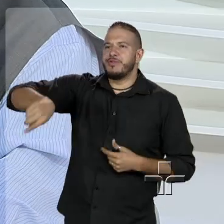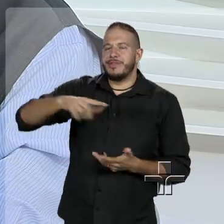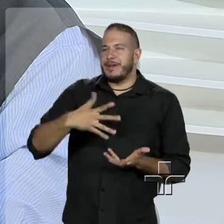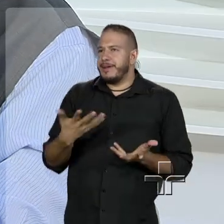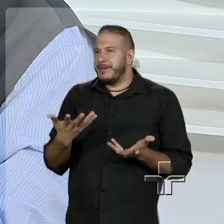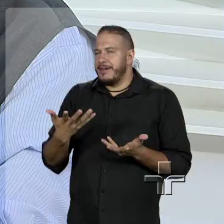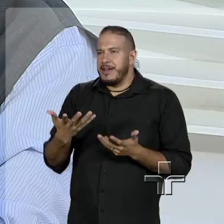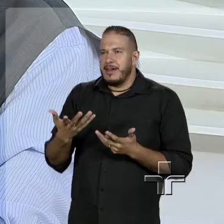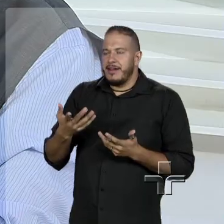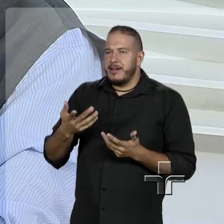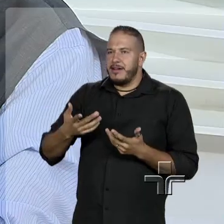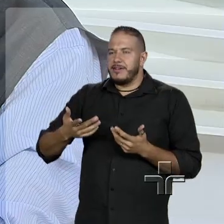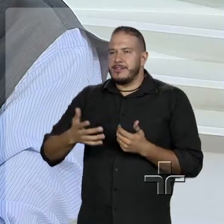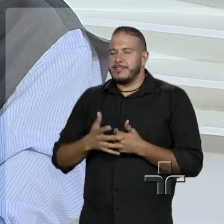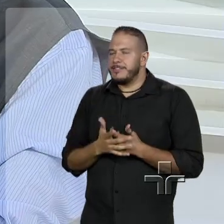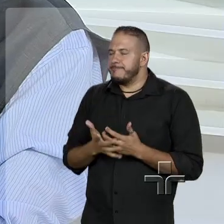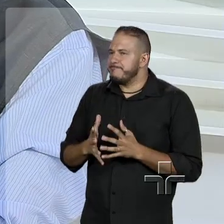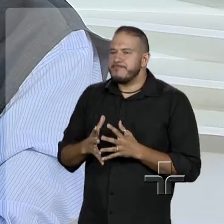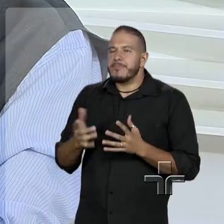os